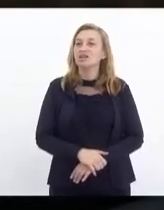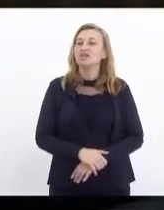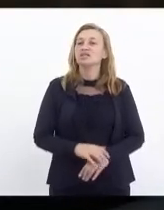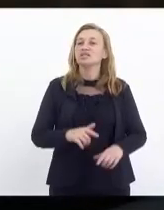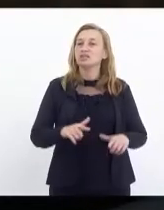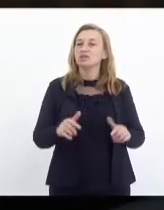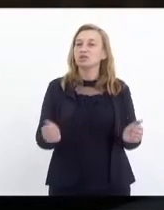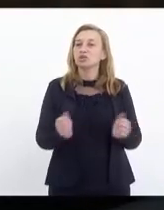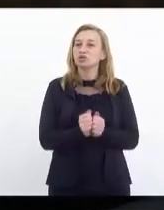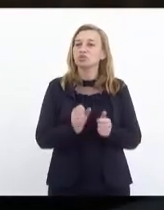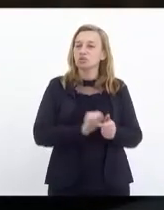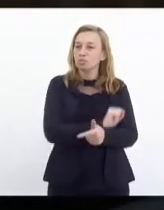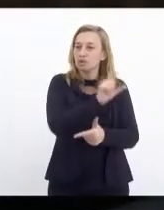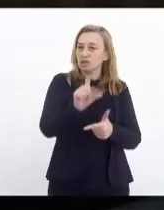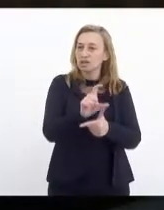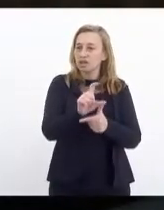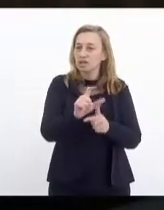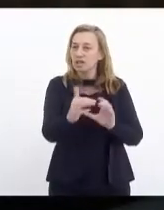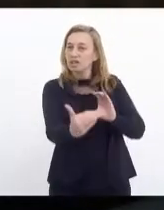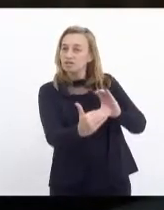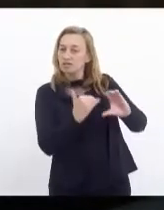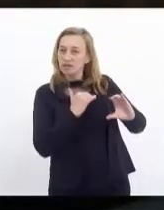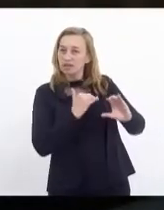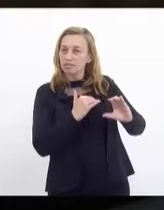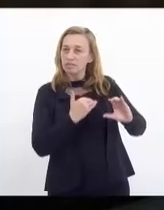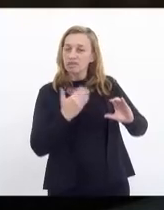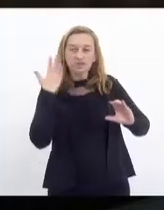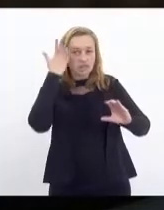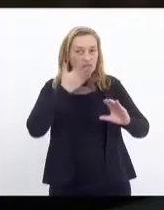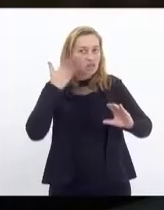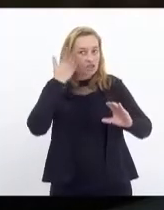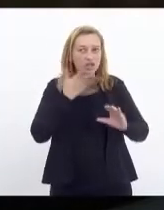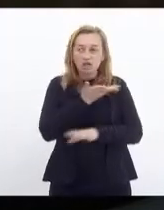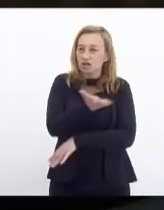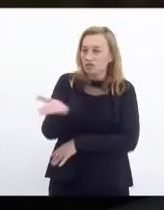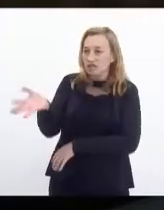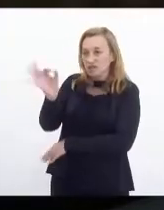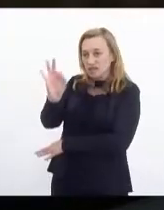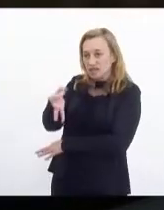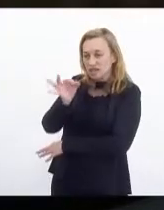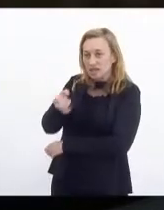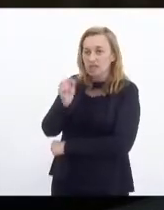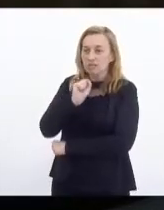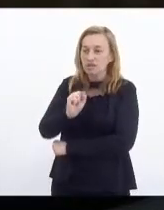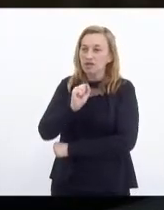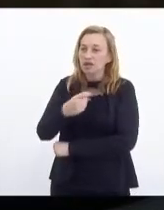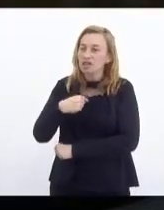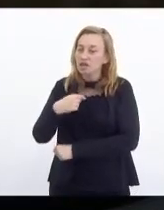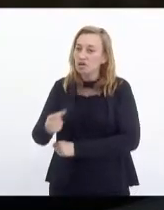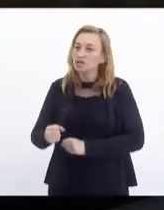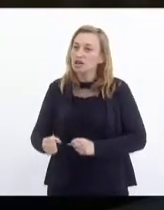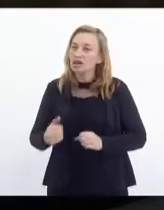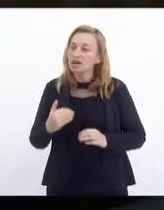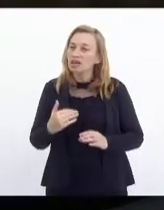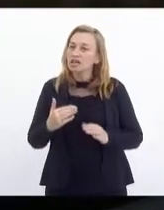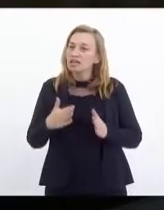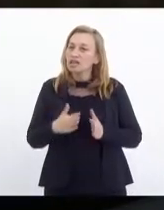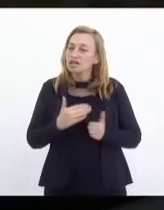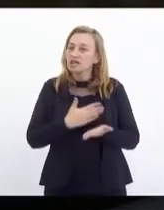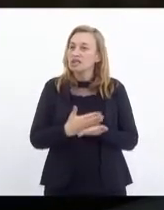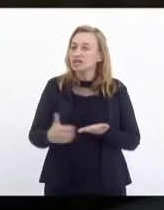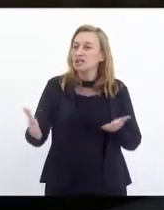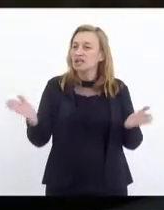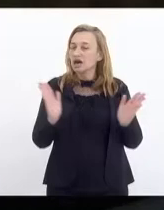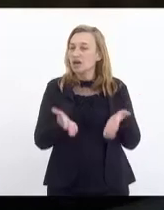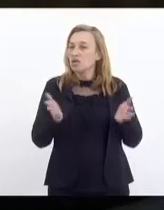Executivo para que ele envie a mensagem, e aí os senhores e senhoras podem ter certeza que eu estarei diligenciando a partir de agora,